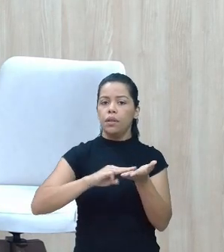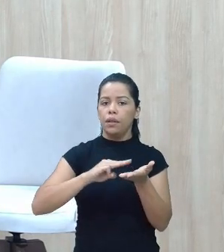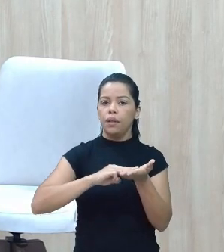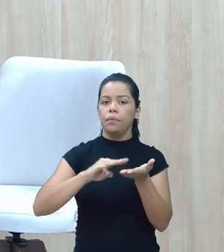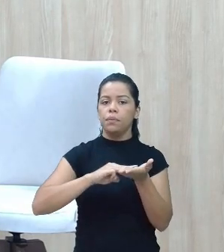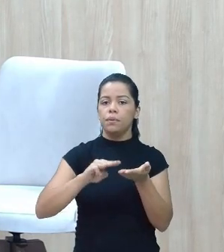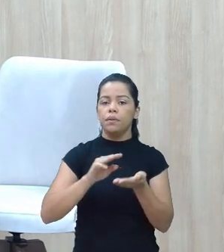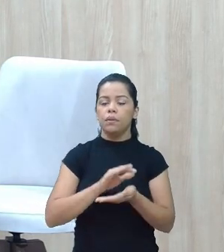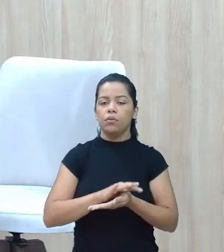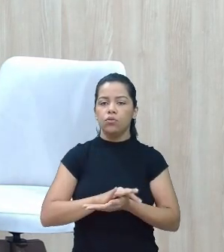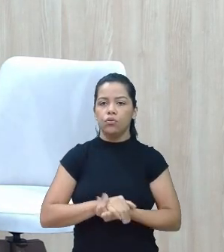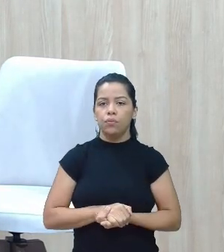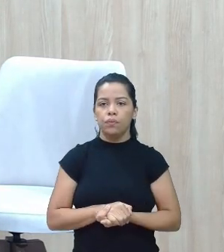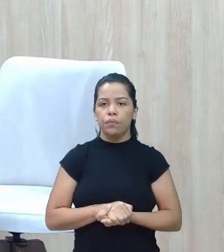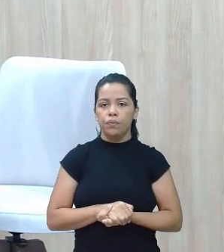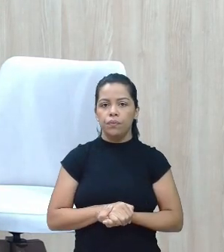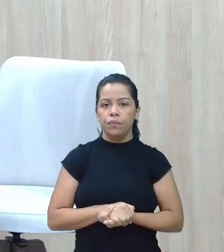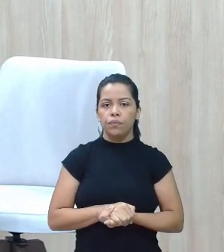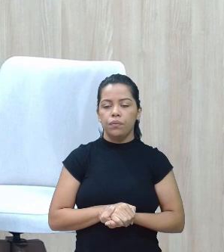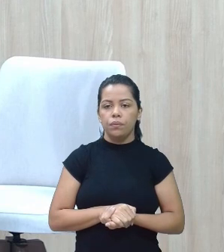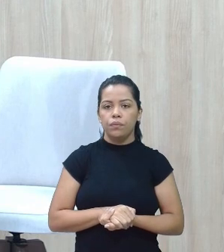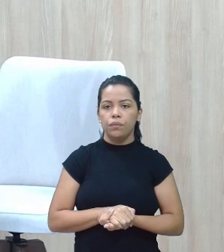assunto.